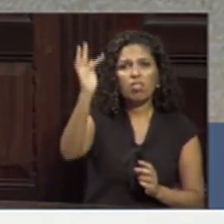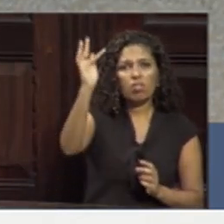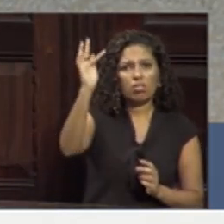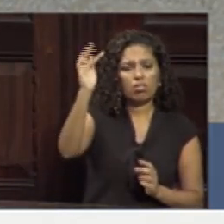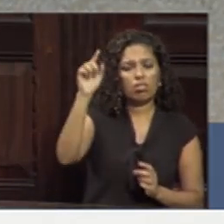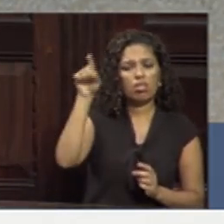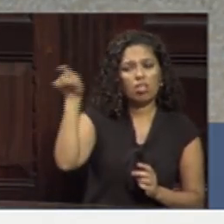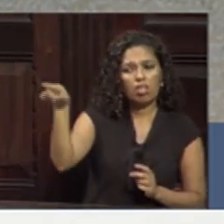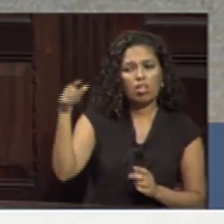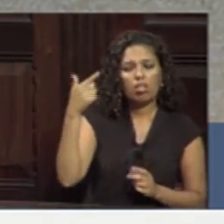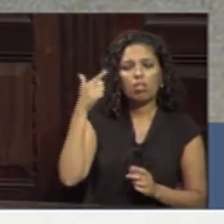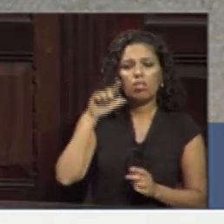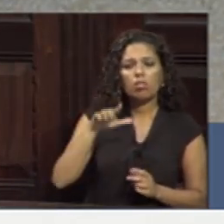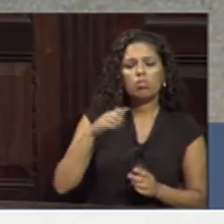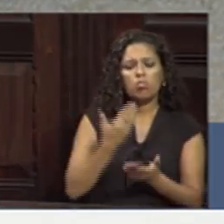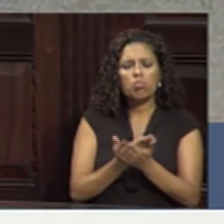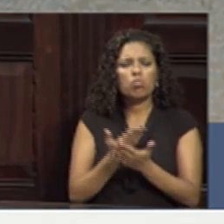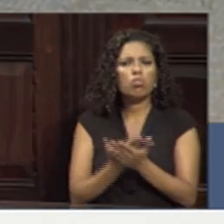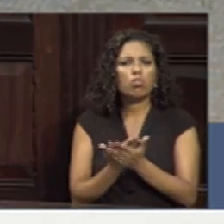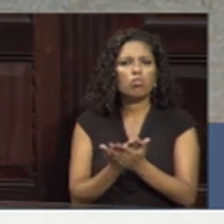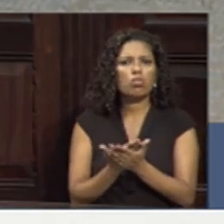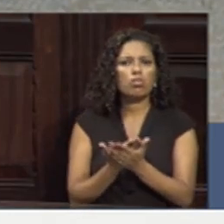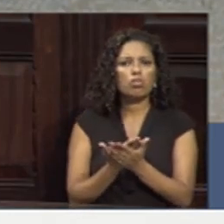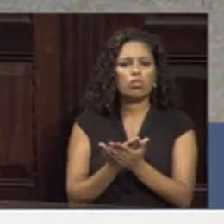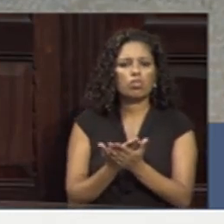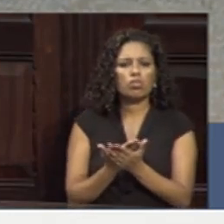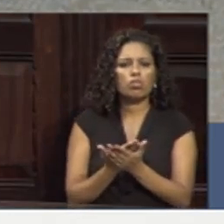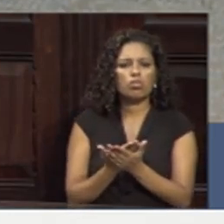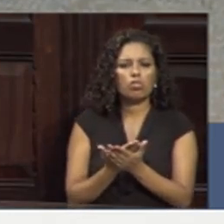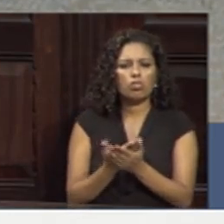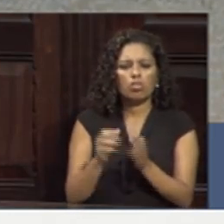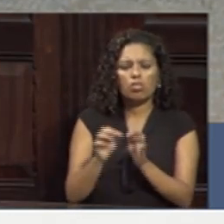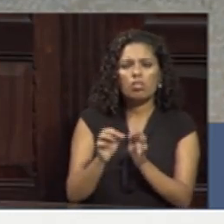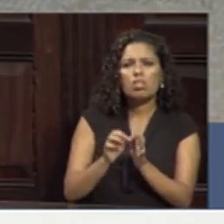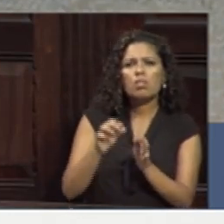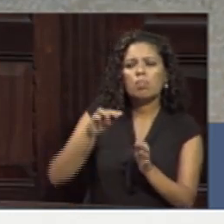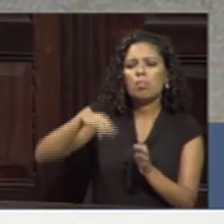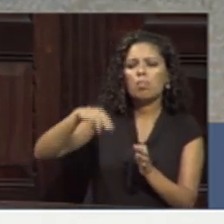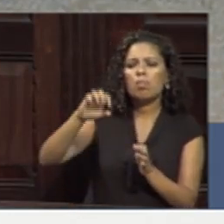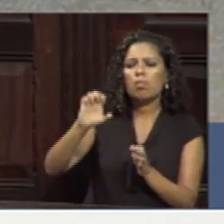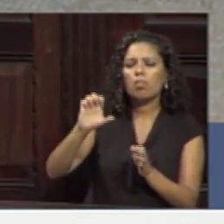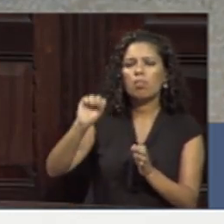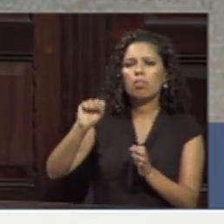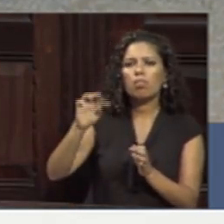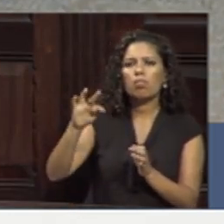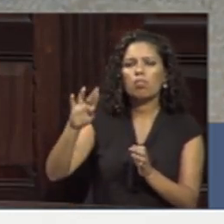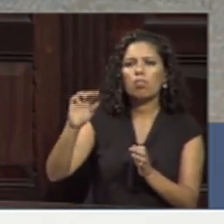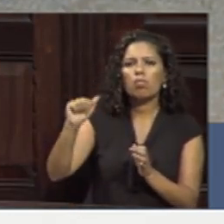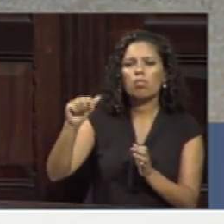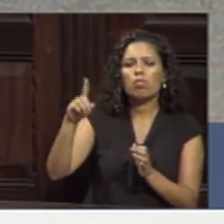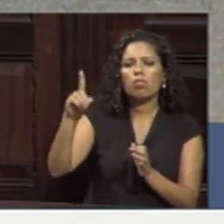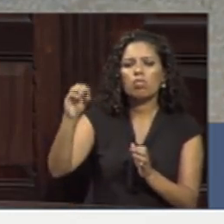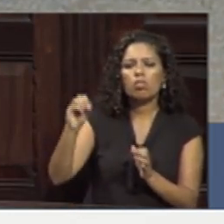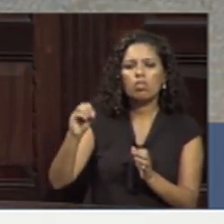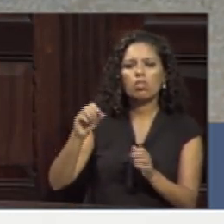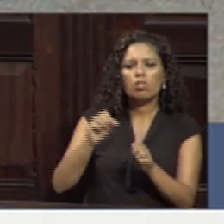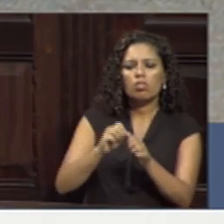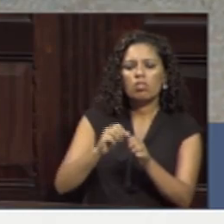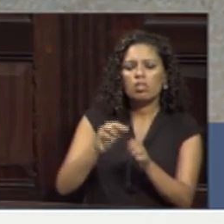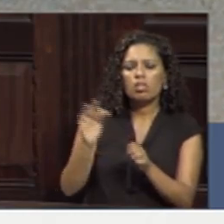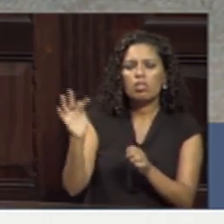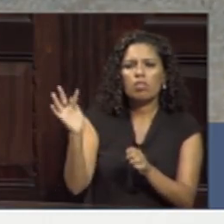conseguiu estudar, fazer mestrado, ter curso superior, ser a